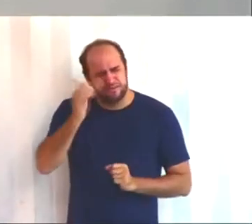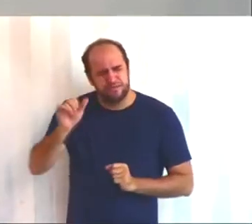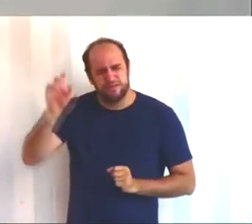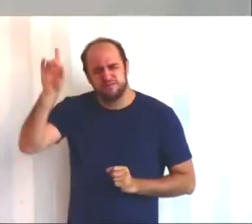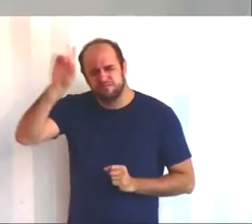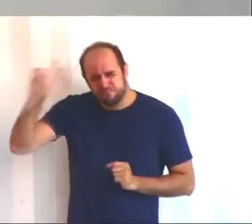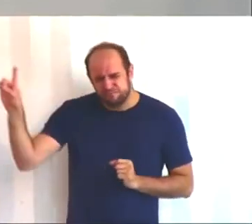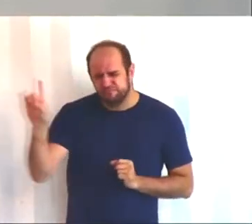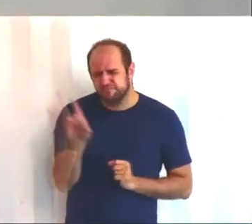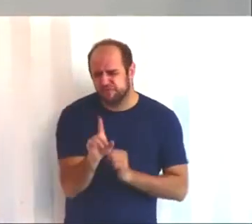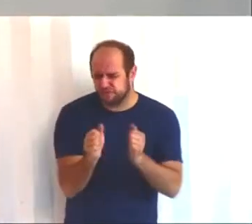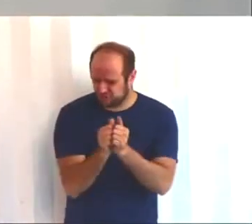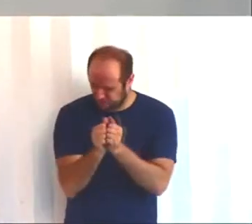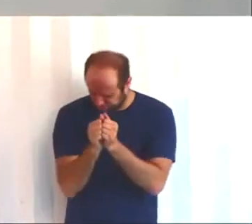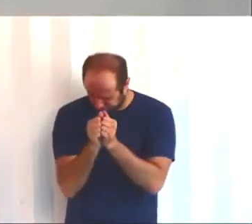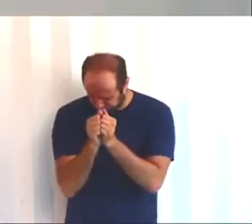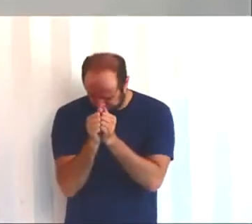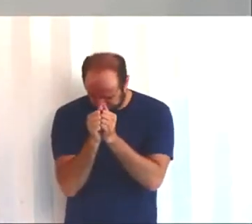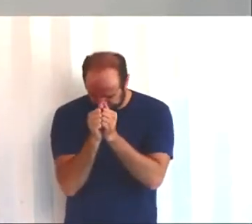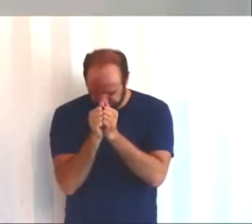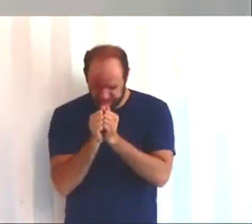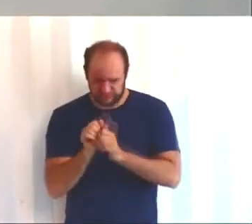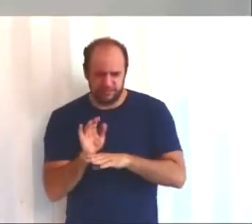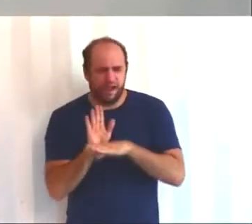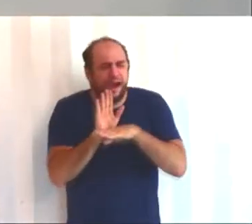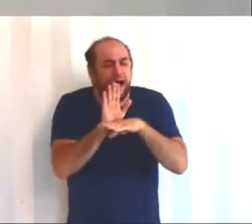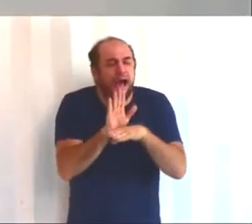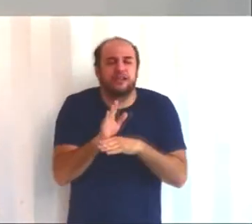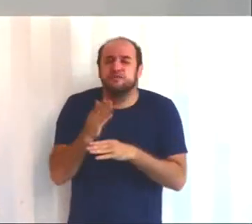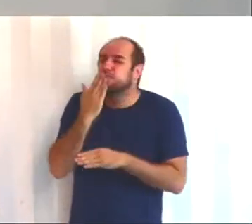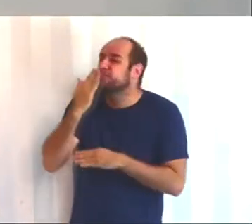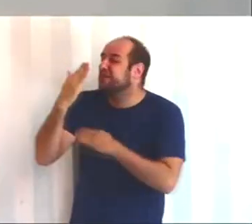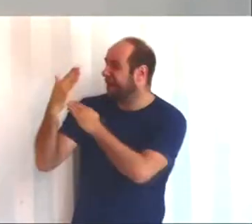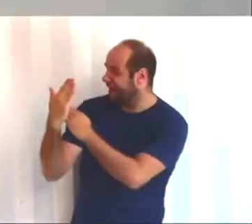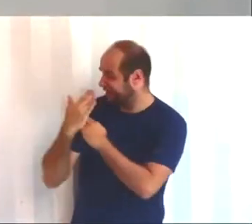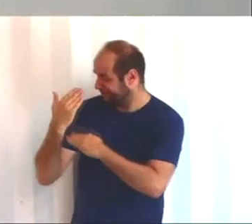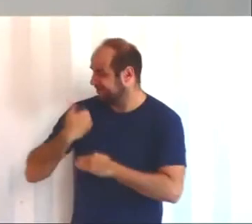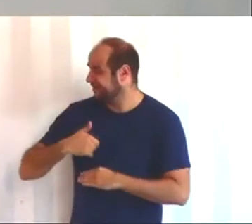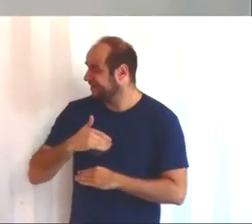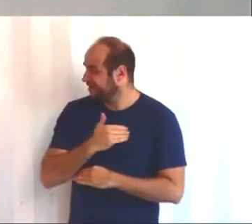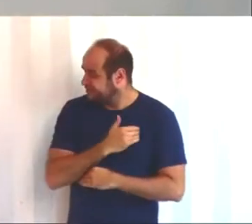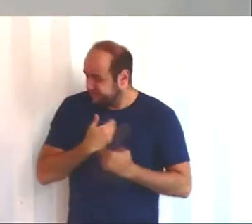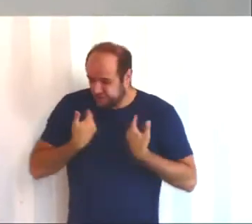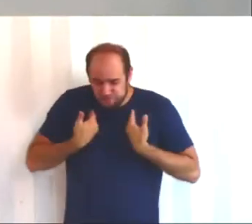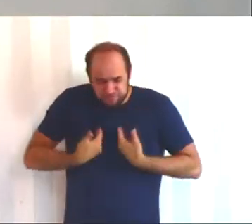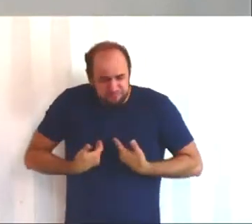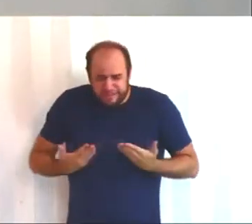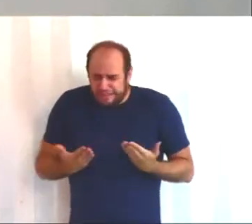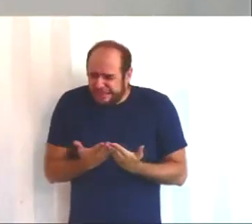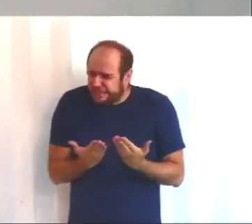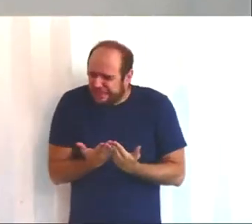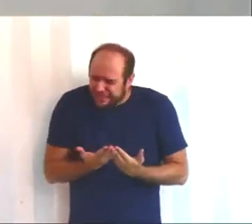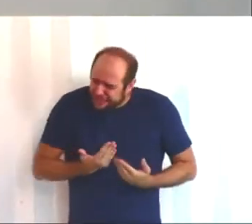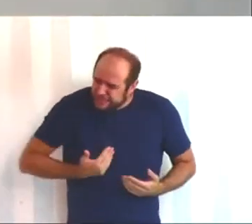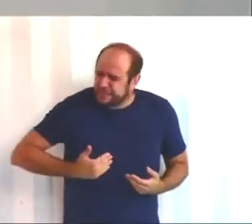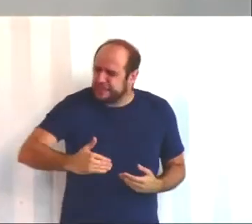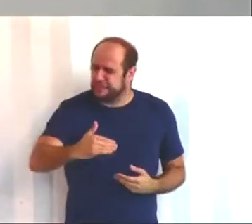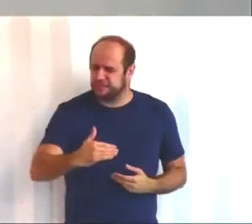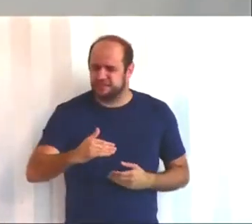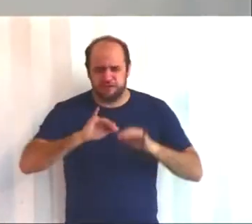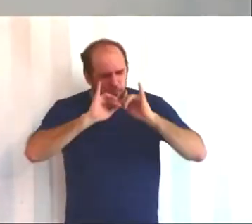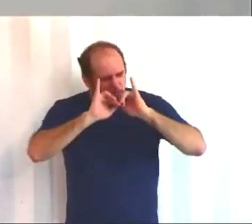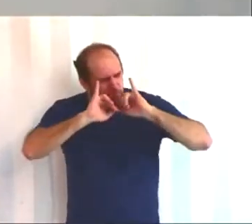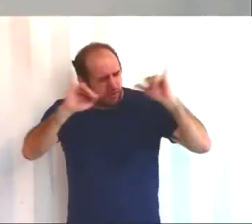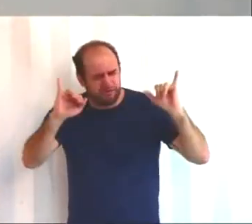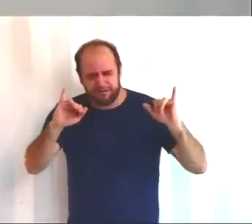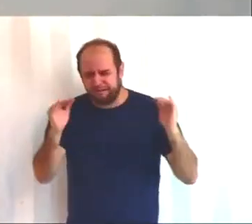isso. Ajuda-nos, Senhor, a superar as adversidades de sermos simplesmente cristãos, cristãos